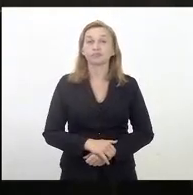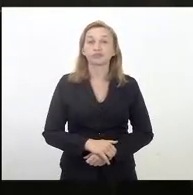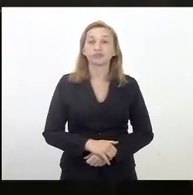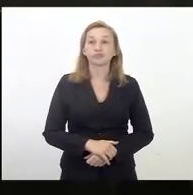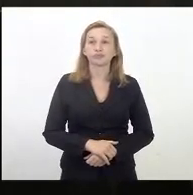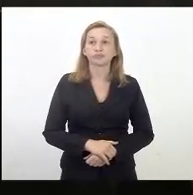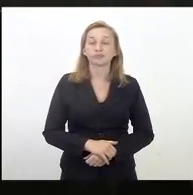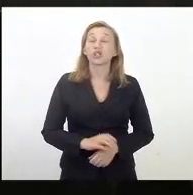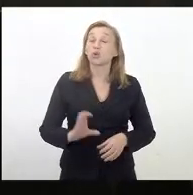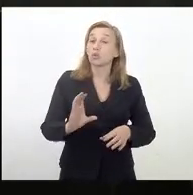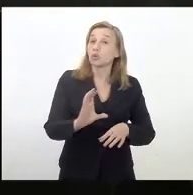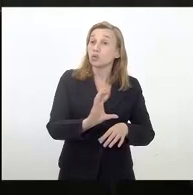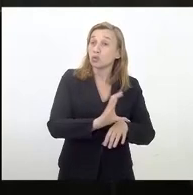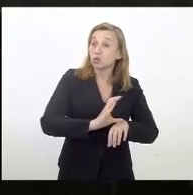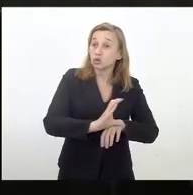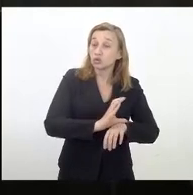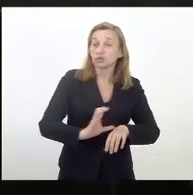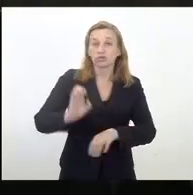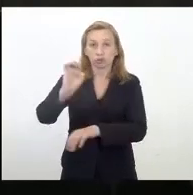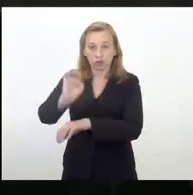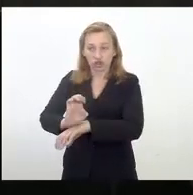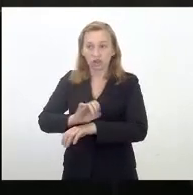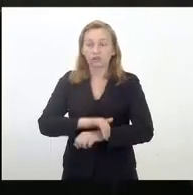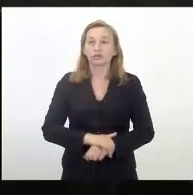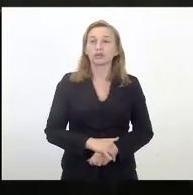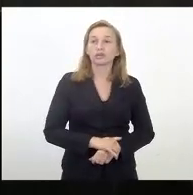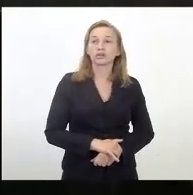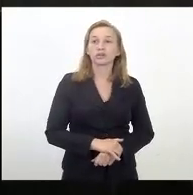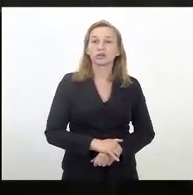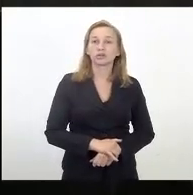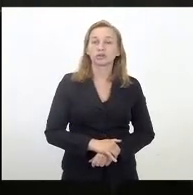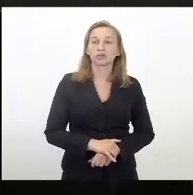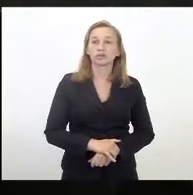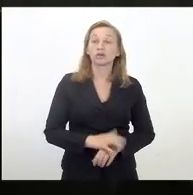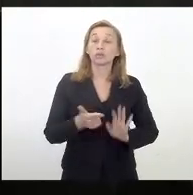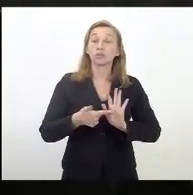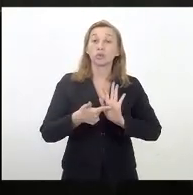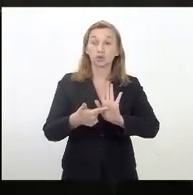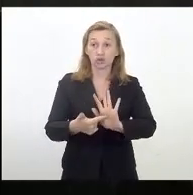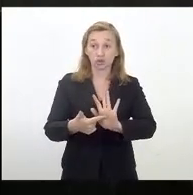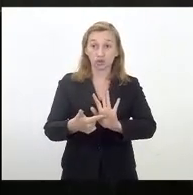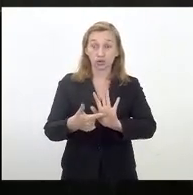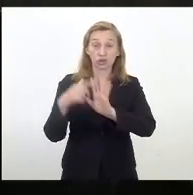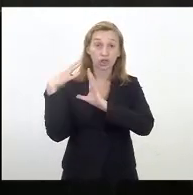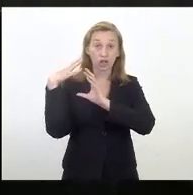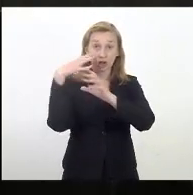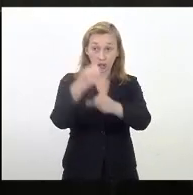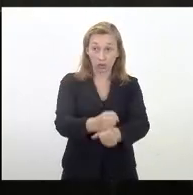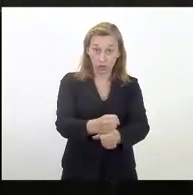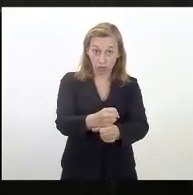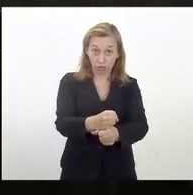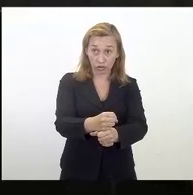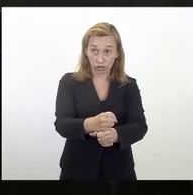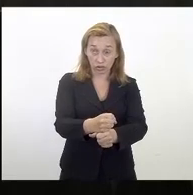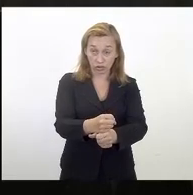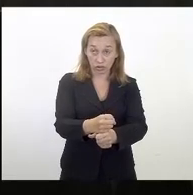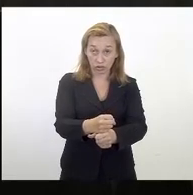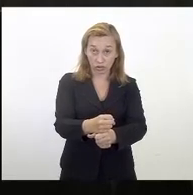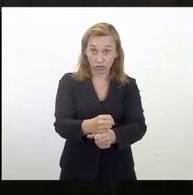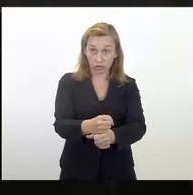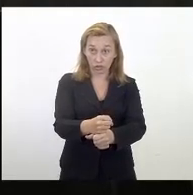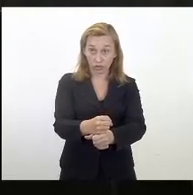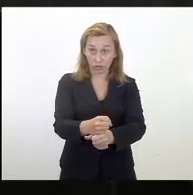da Constituição do Estado os demonstrativos resumidos das